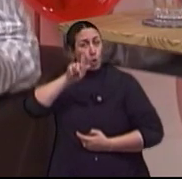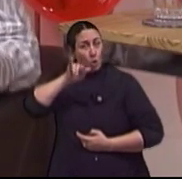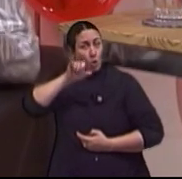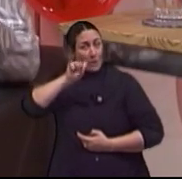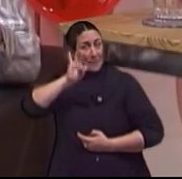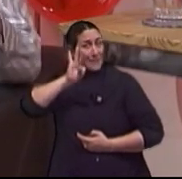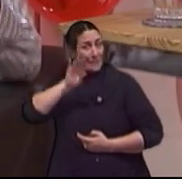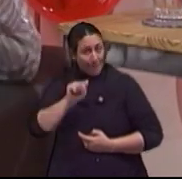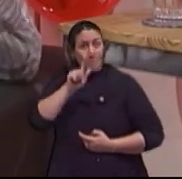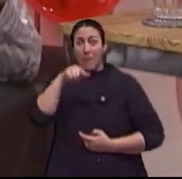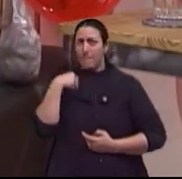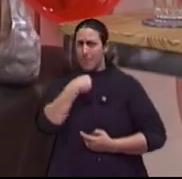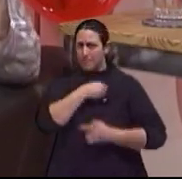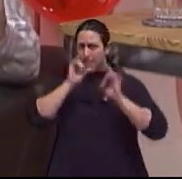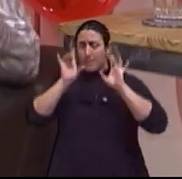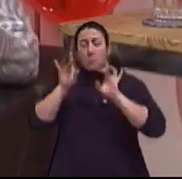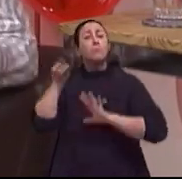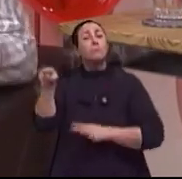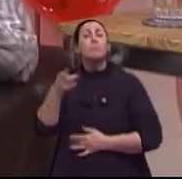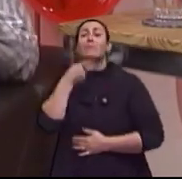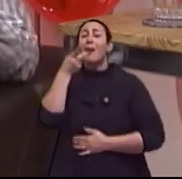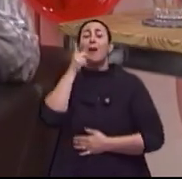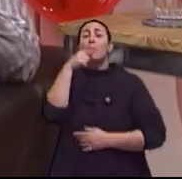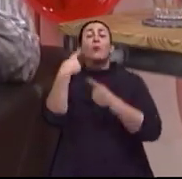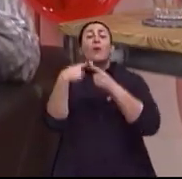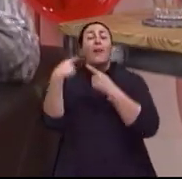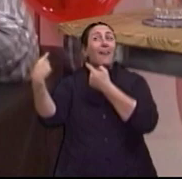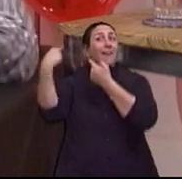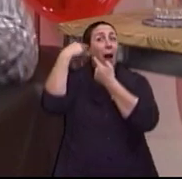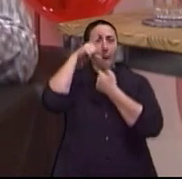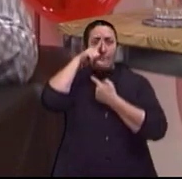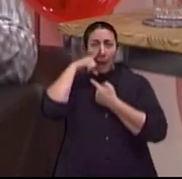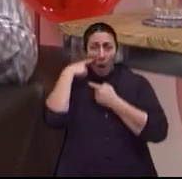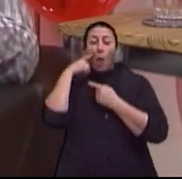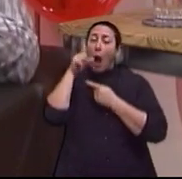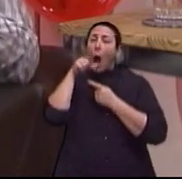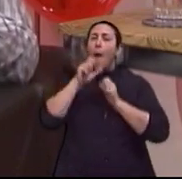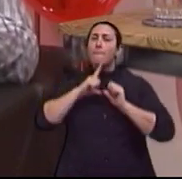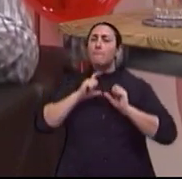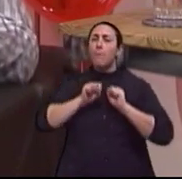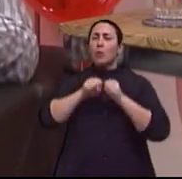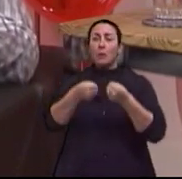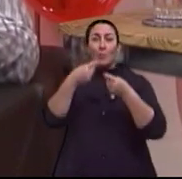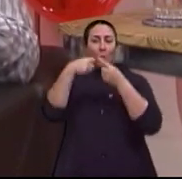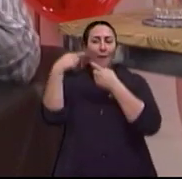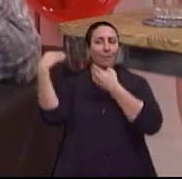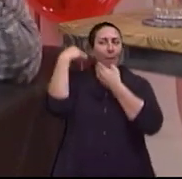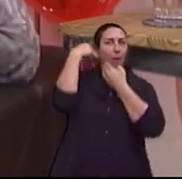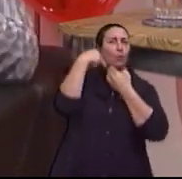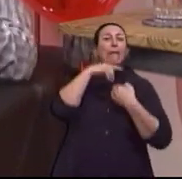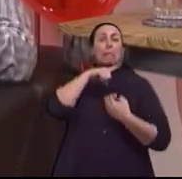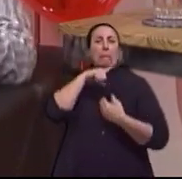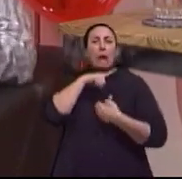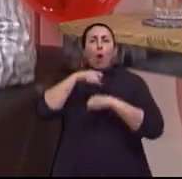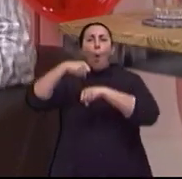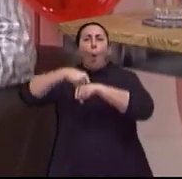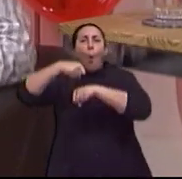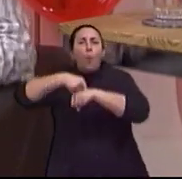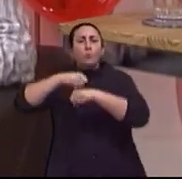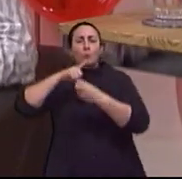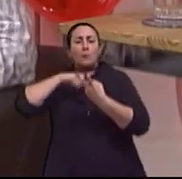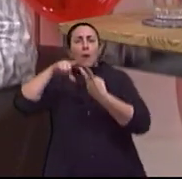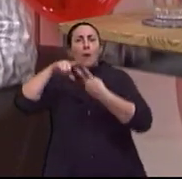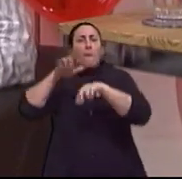antibiótico ela tem a gordura que ali no canal do ouvido a gente tem pele e osso mais para dentro então a cera é uma